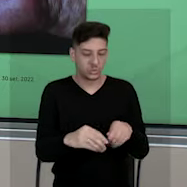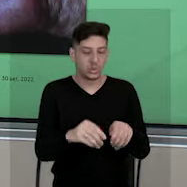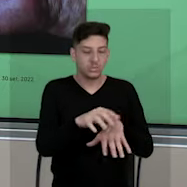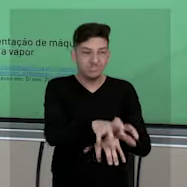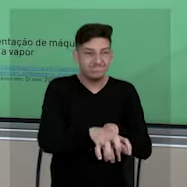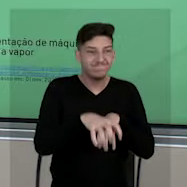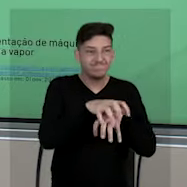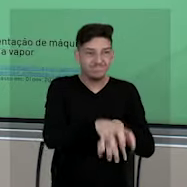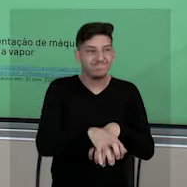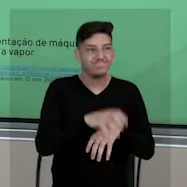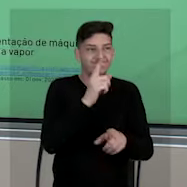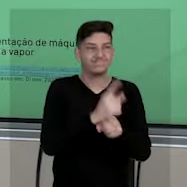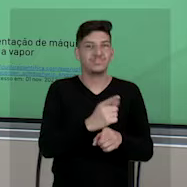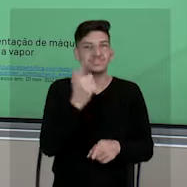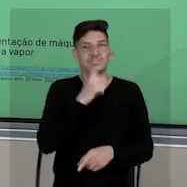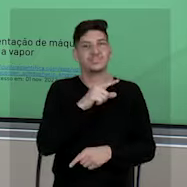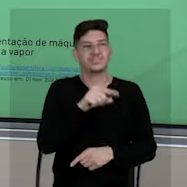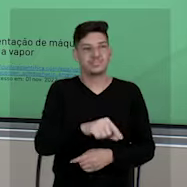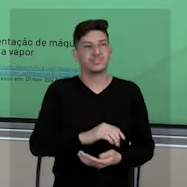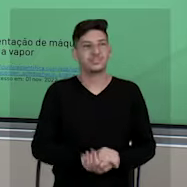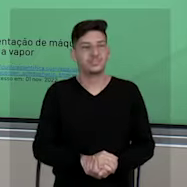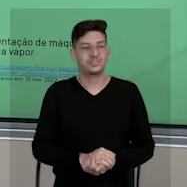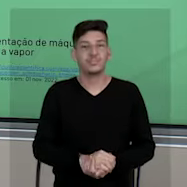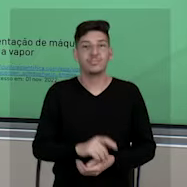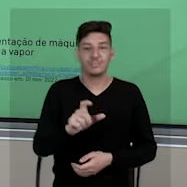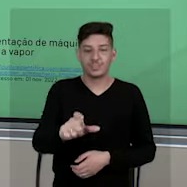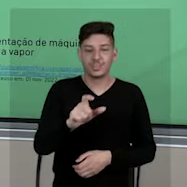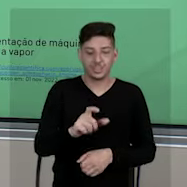é encontrado. E aí esse carvão mineral, ele era